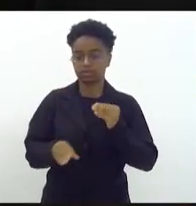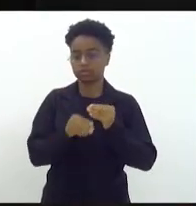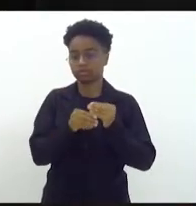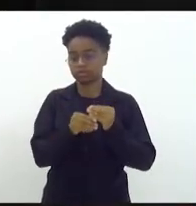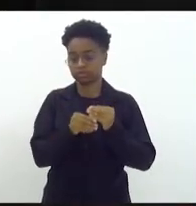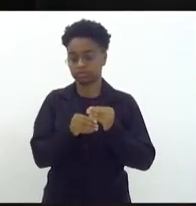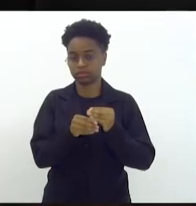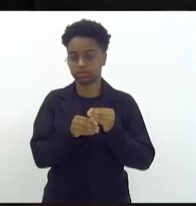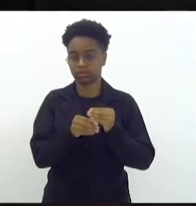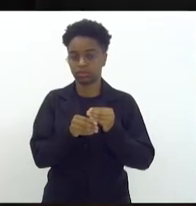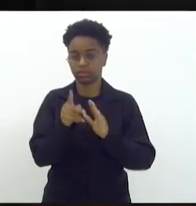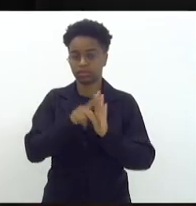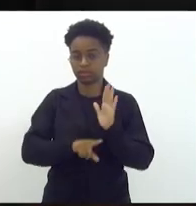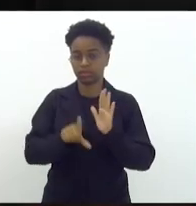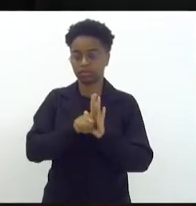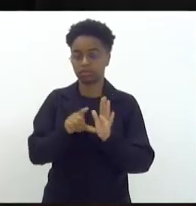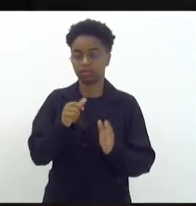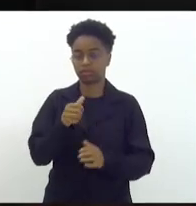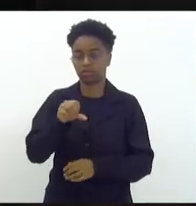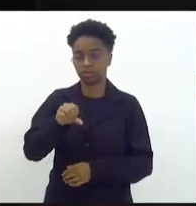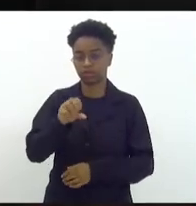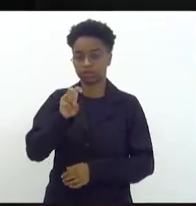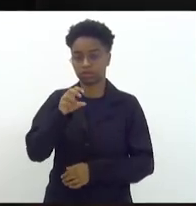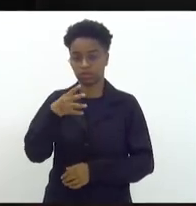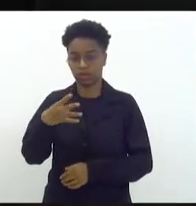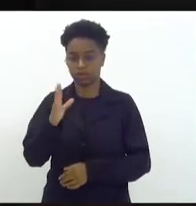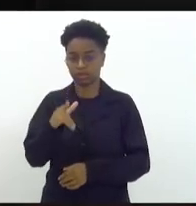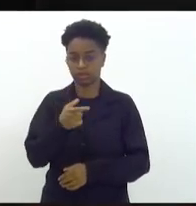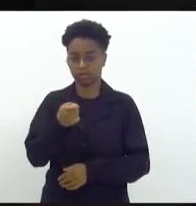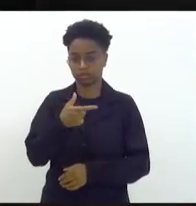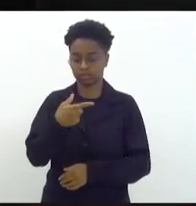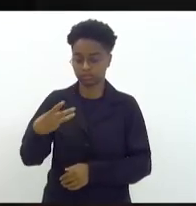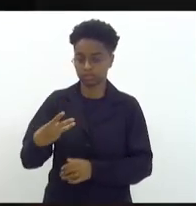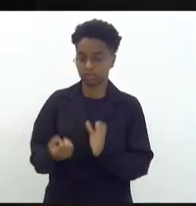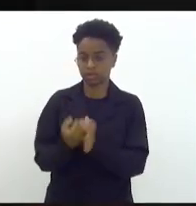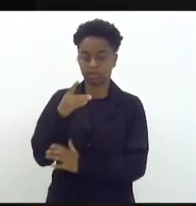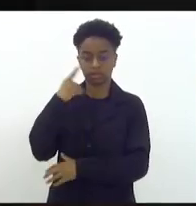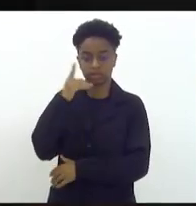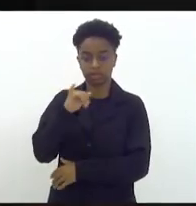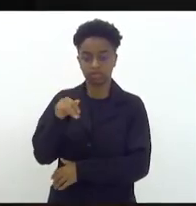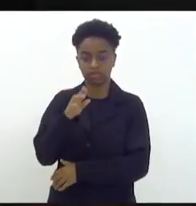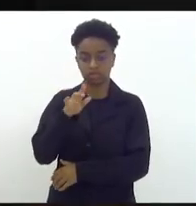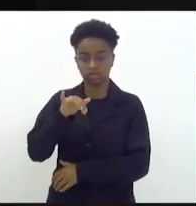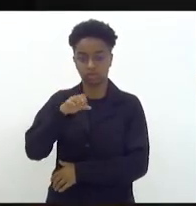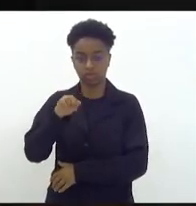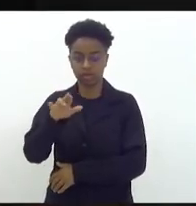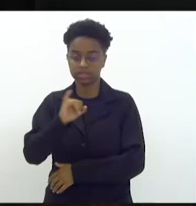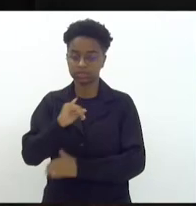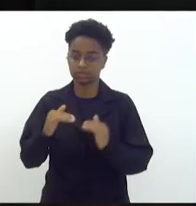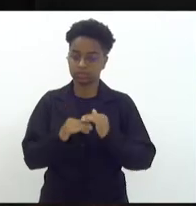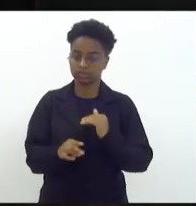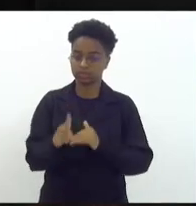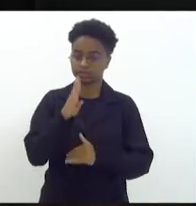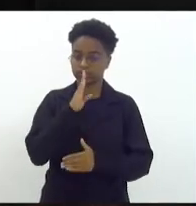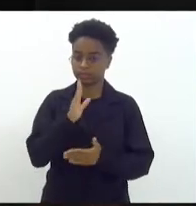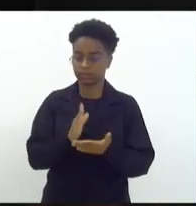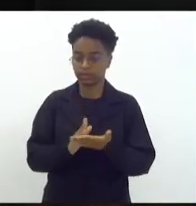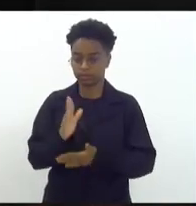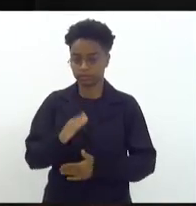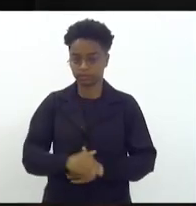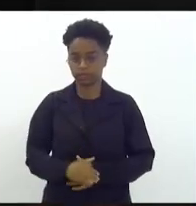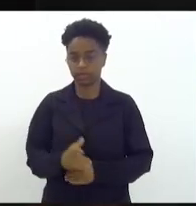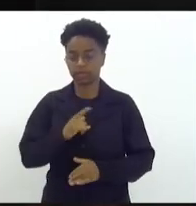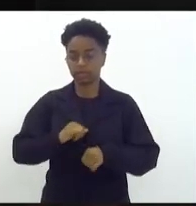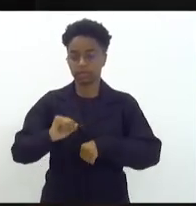ordem do dia do projeto 954-23 do deputado Júlio Lopes. Senhores que aprovam, permaneçam como estão. Aprovado.